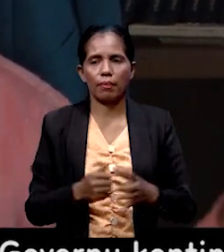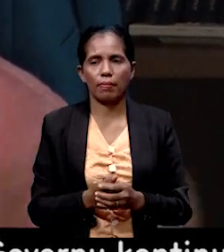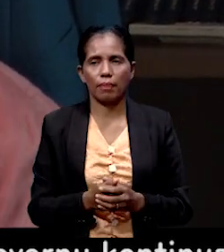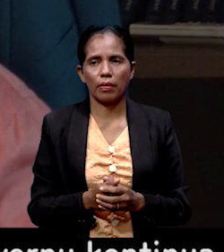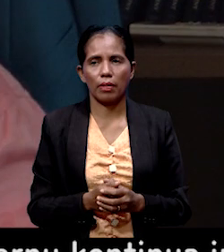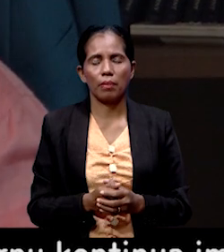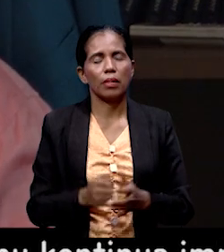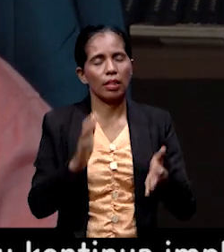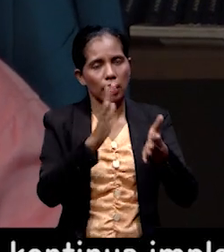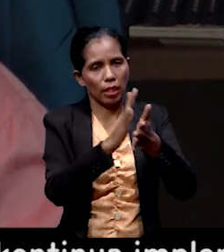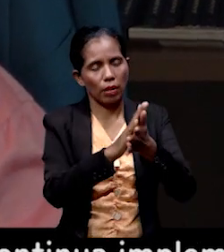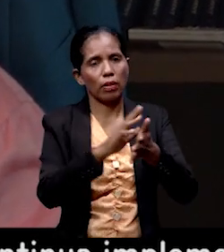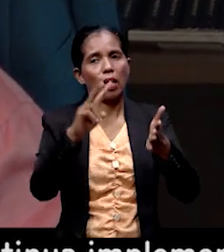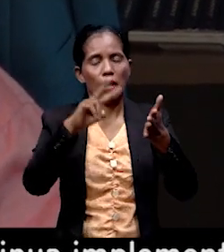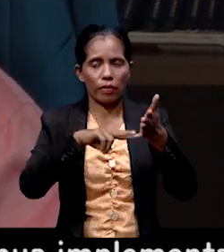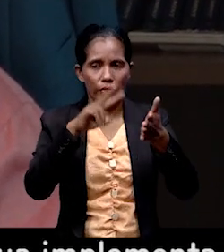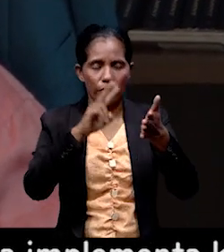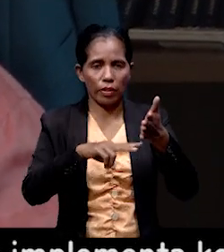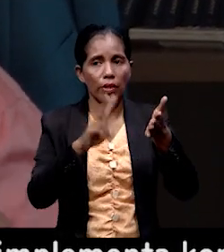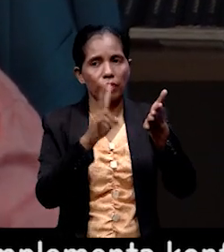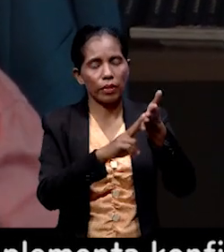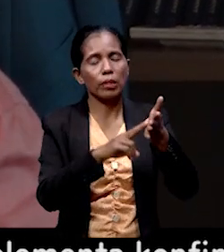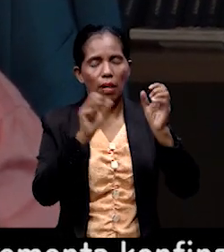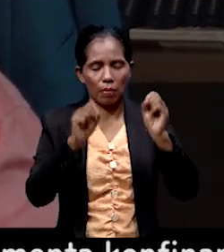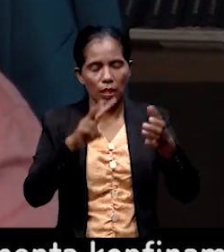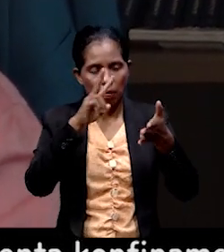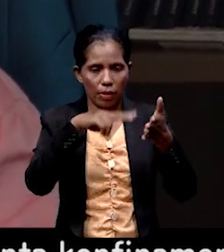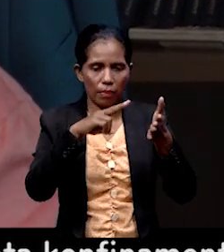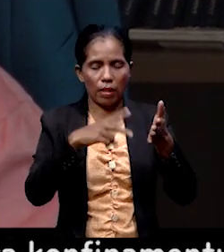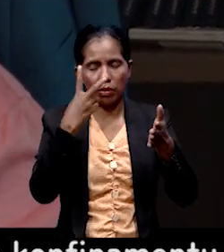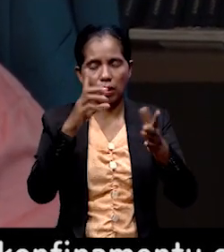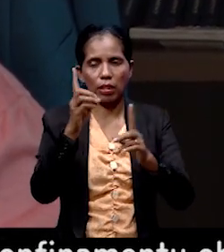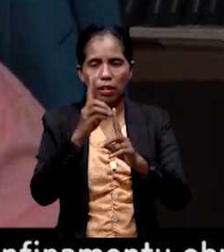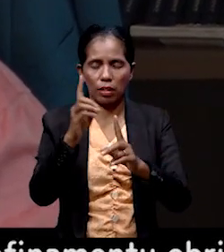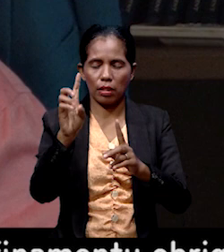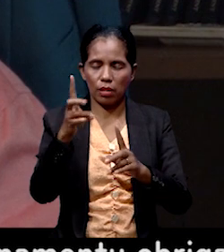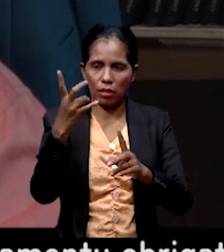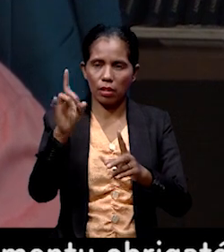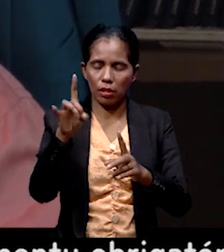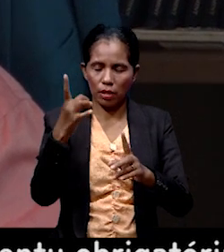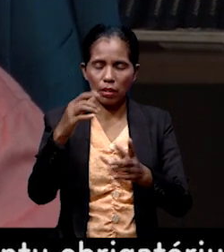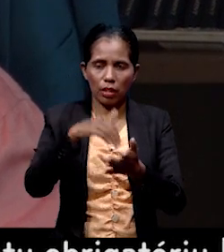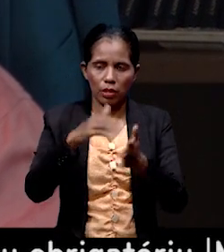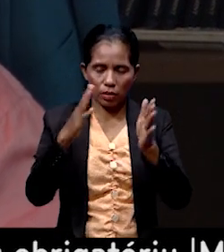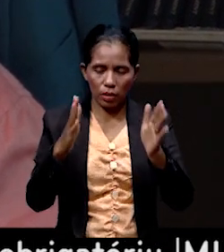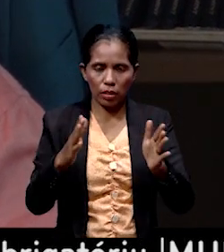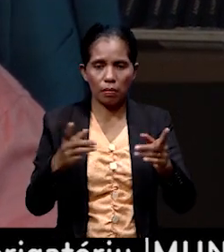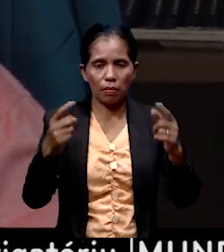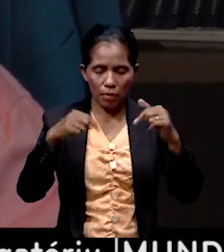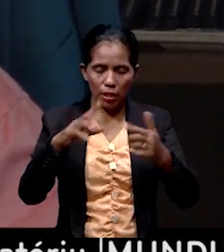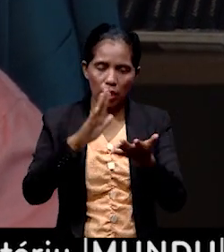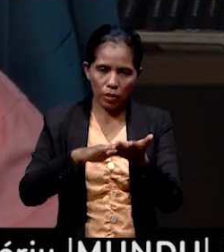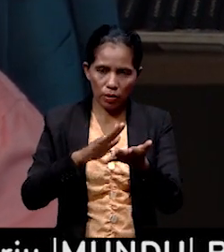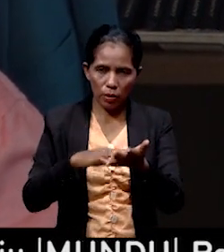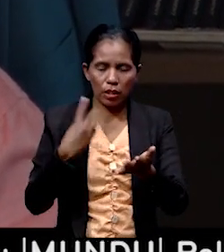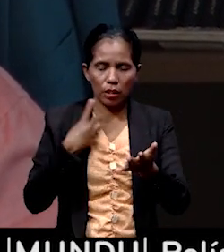visa do Belém aí, falei, Raul dia 15, 16, se não é 16, 17 anos, alun serne mai tuir fakultades, mai hene ba